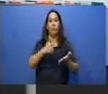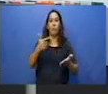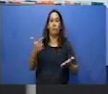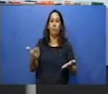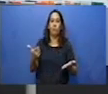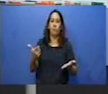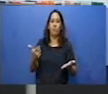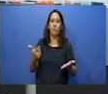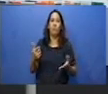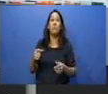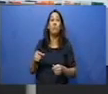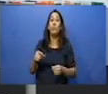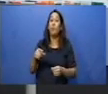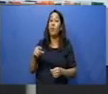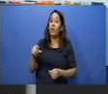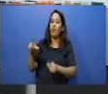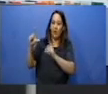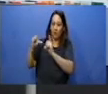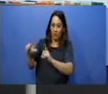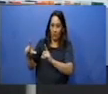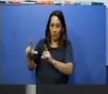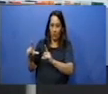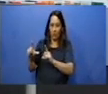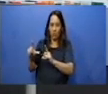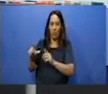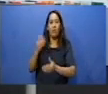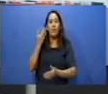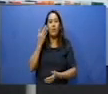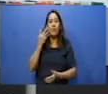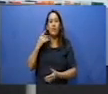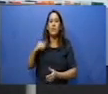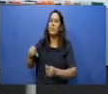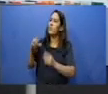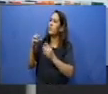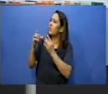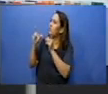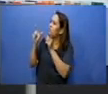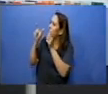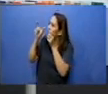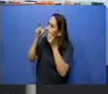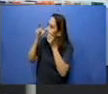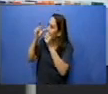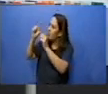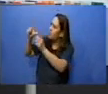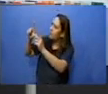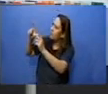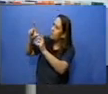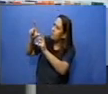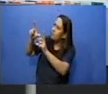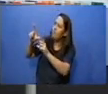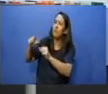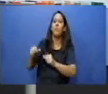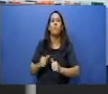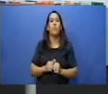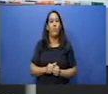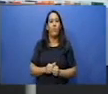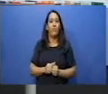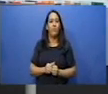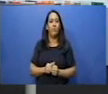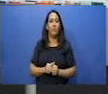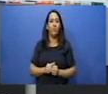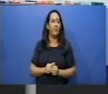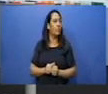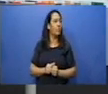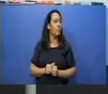resolveram ver um noticiário, uma notícia lá na televisão. Crianças assistindo noticiário na